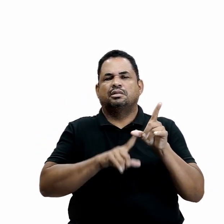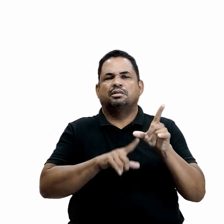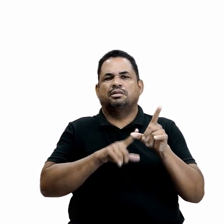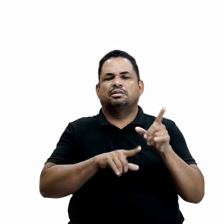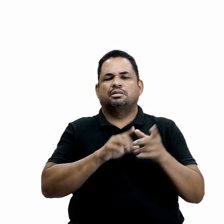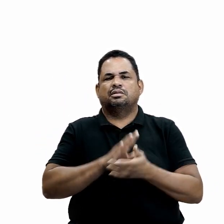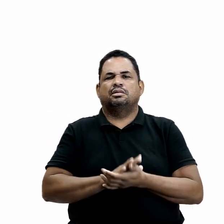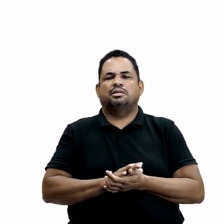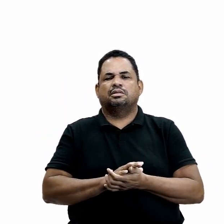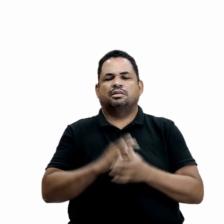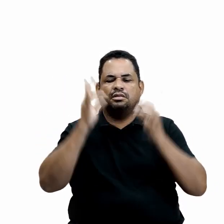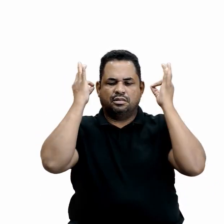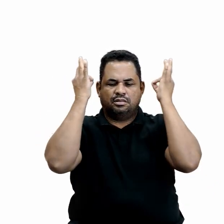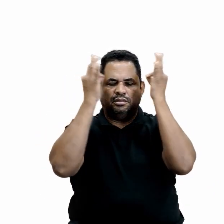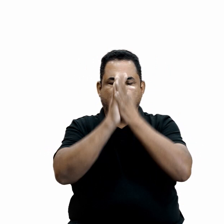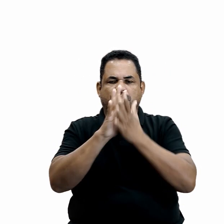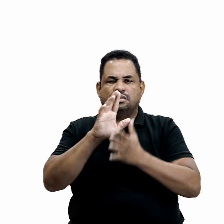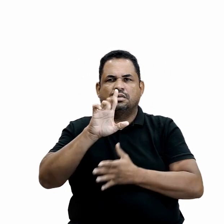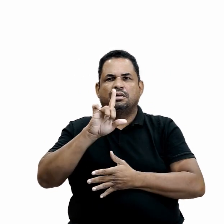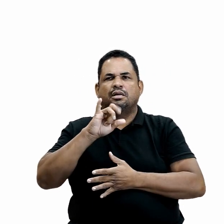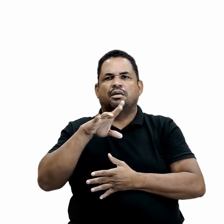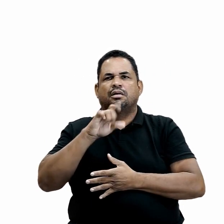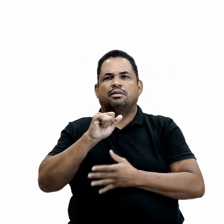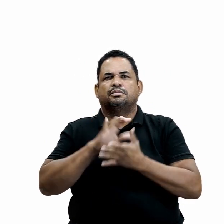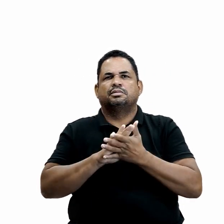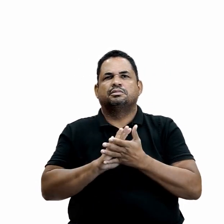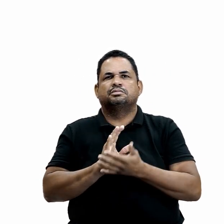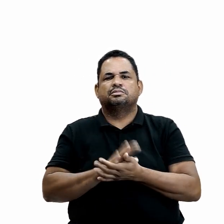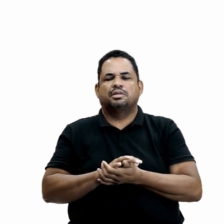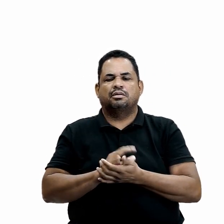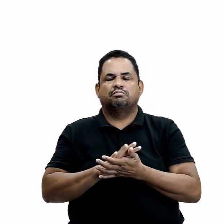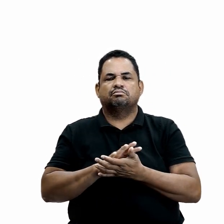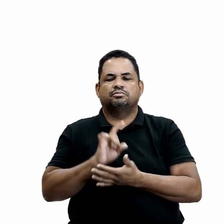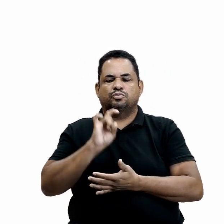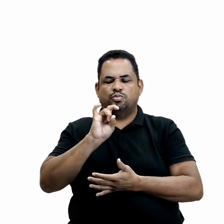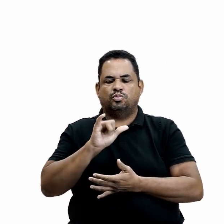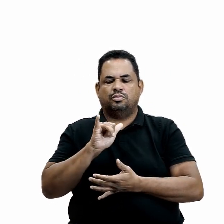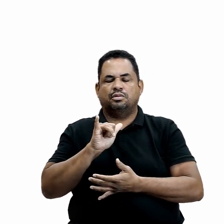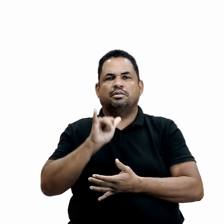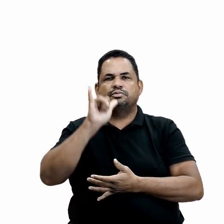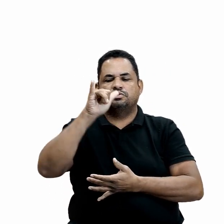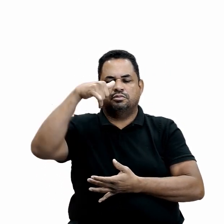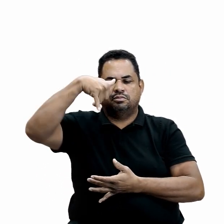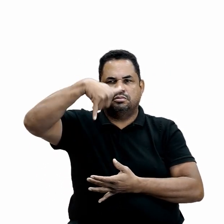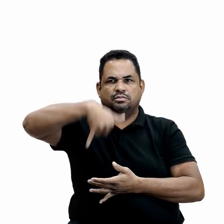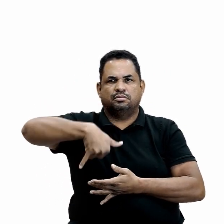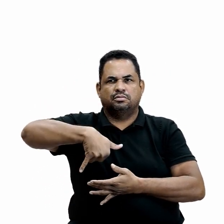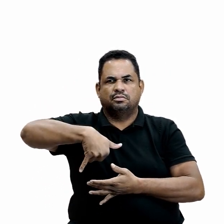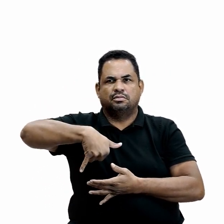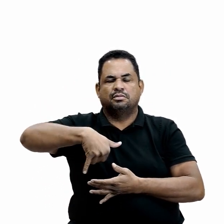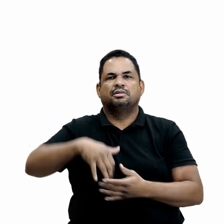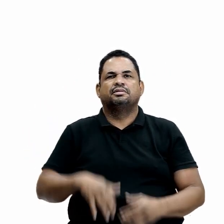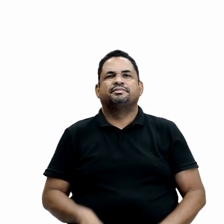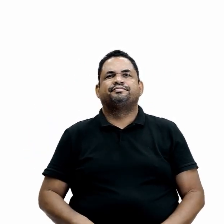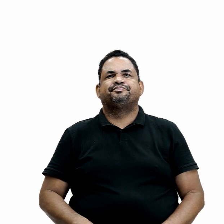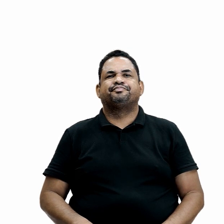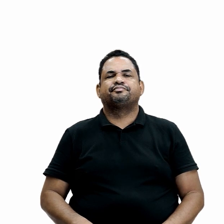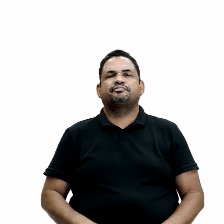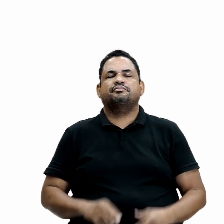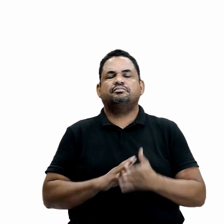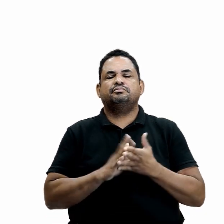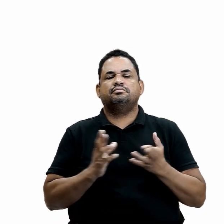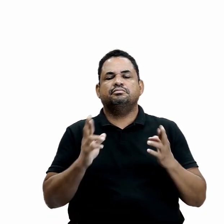lambda, que é nada mais do que um Y de cabeça para baixo. Aí você está dizendo, os reagentes e produtos acontecem,